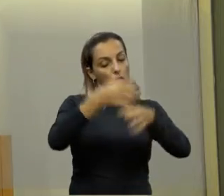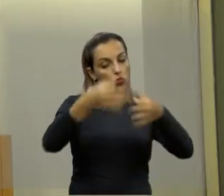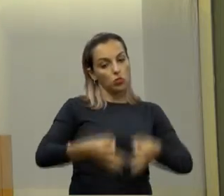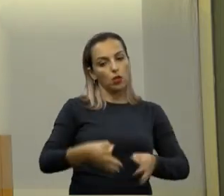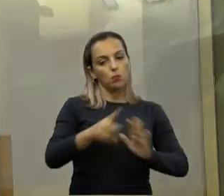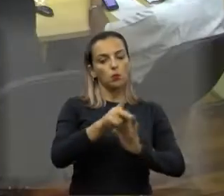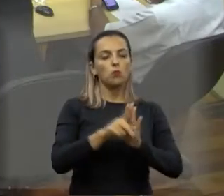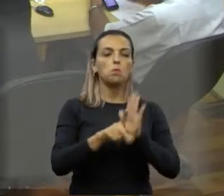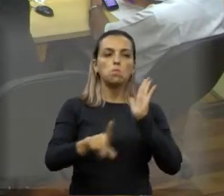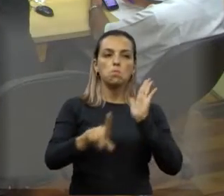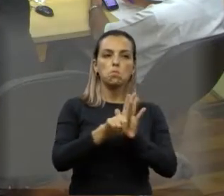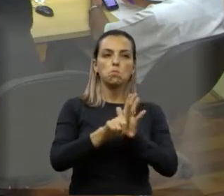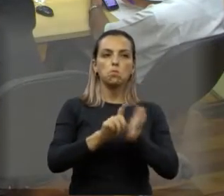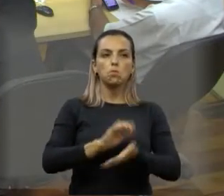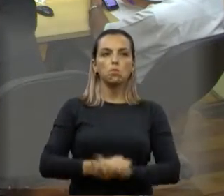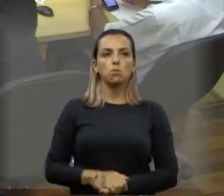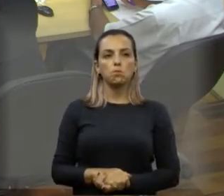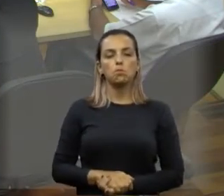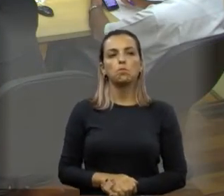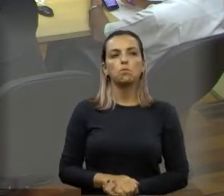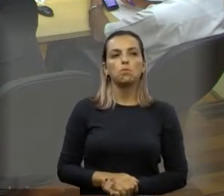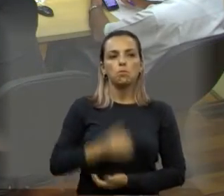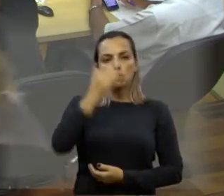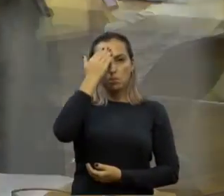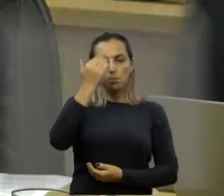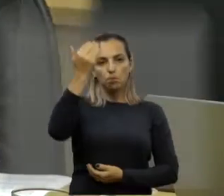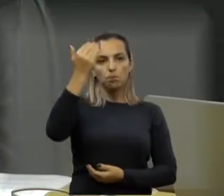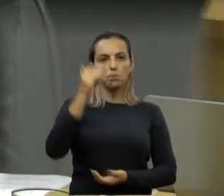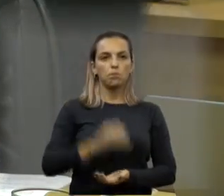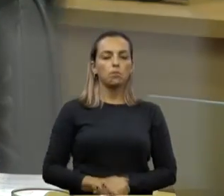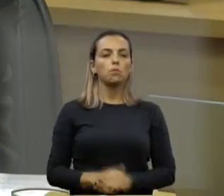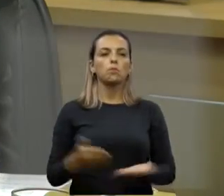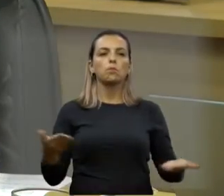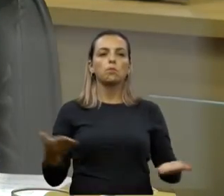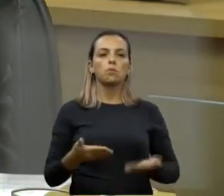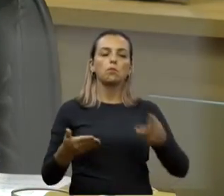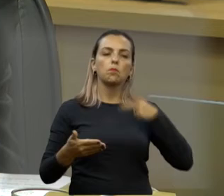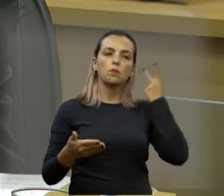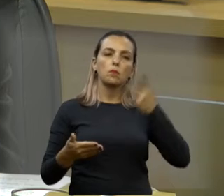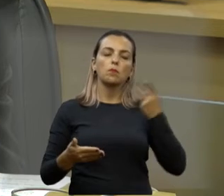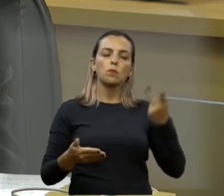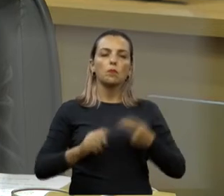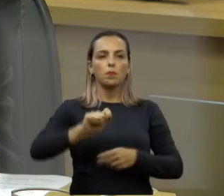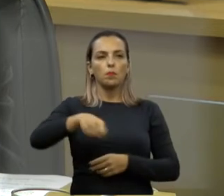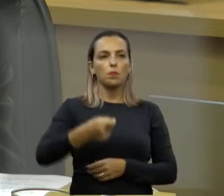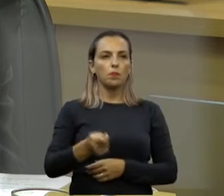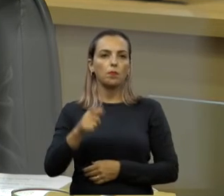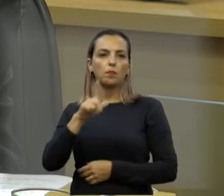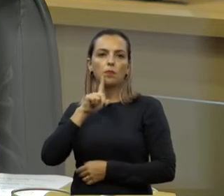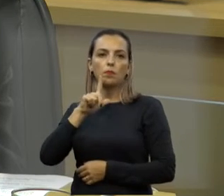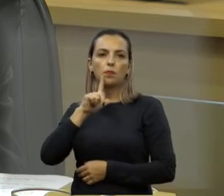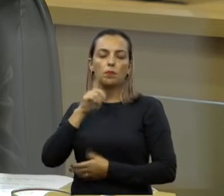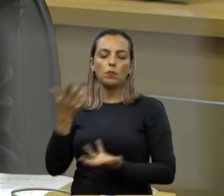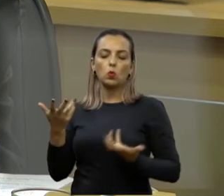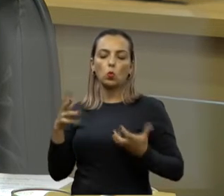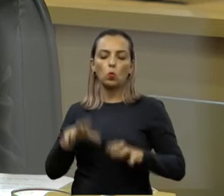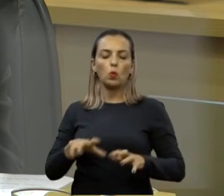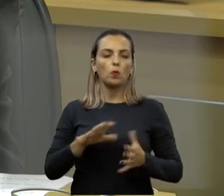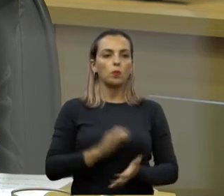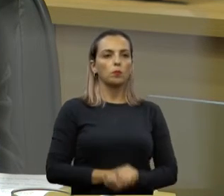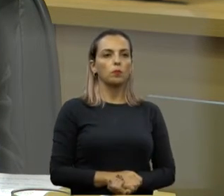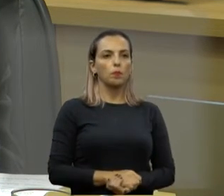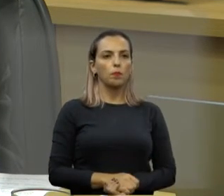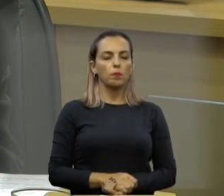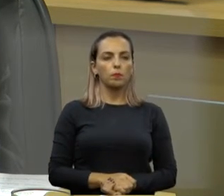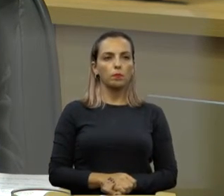tarde e obrigado vereadora Vereador segundo o secretário Lucas Greco desiste